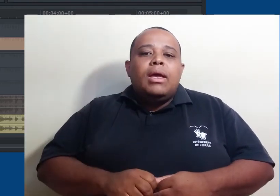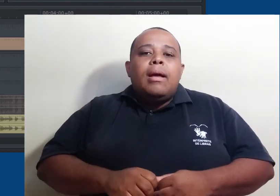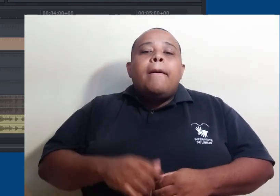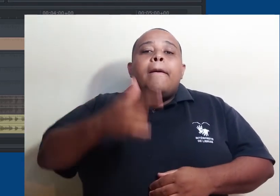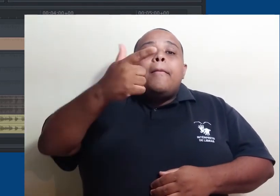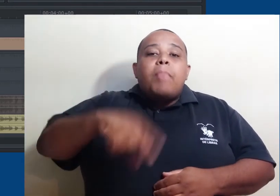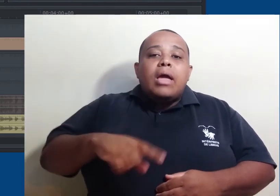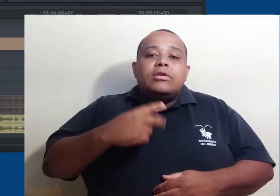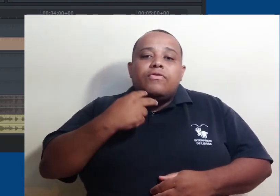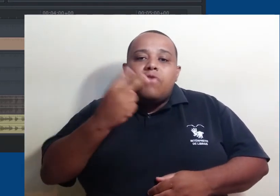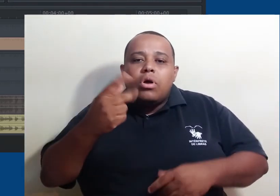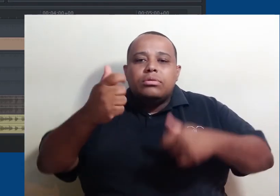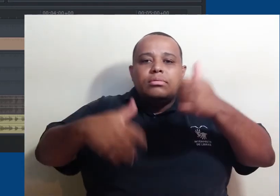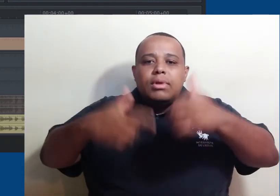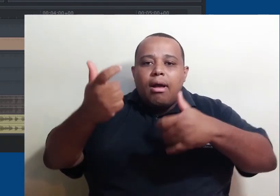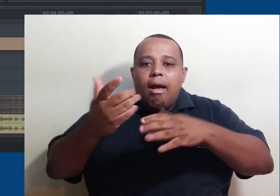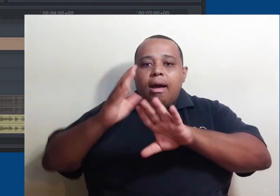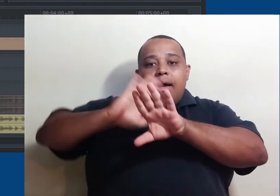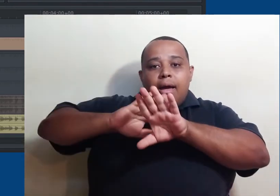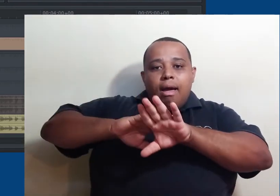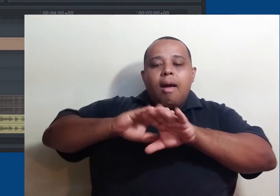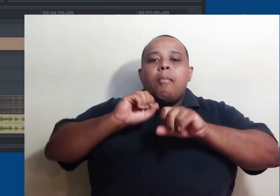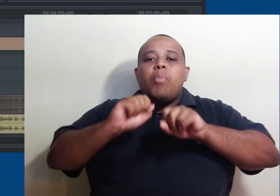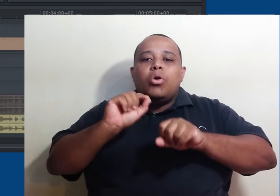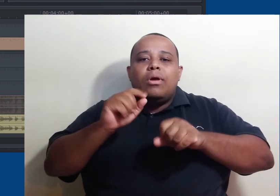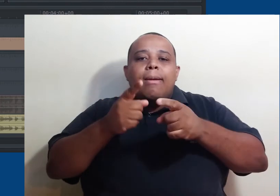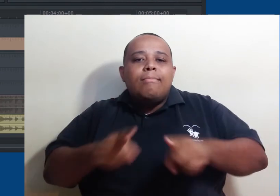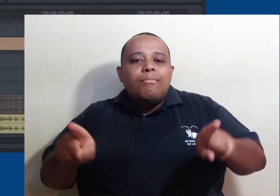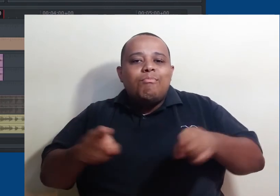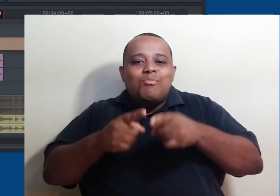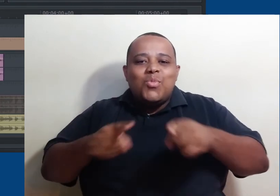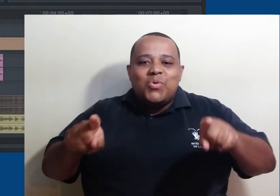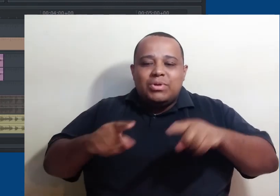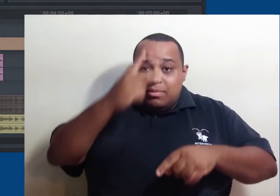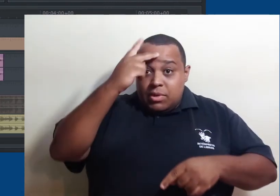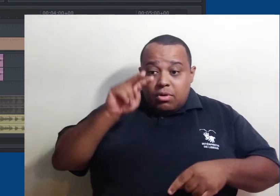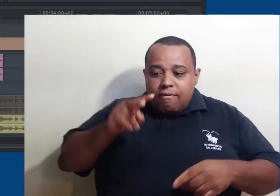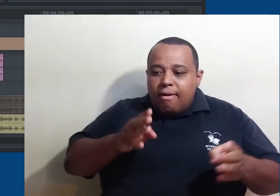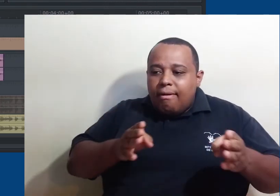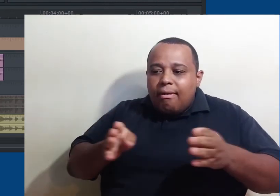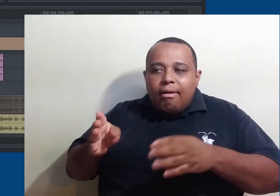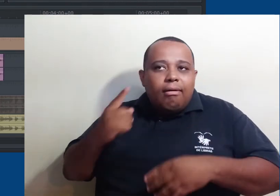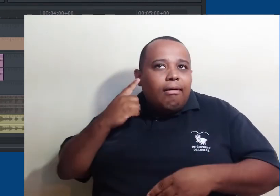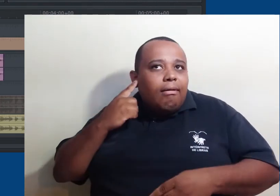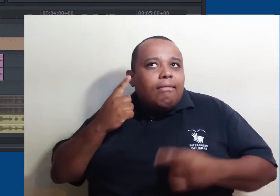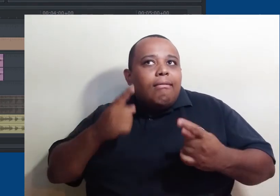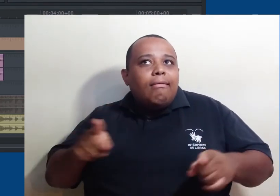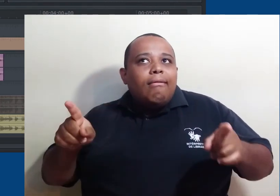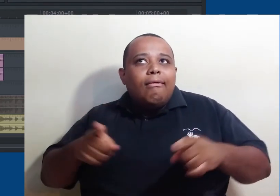uma track de áudio aqui, uma faixa de áudio, e eu vou trazer essa musiquinha para cá. Eu vou ter que adicionar outra faixa de